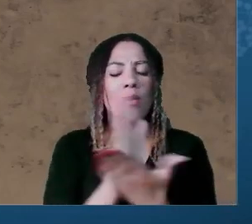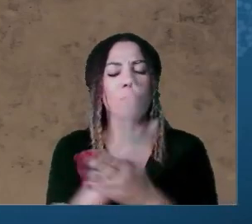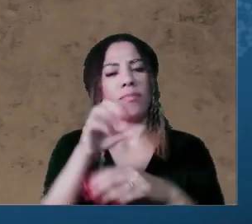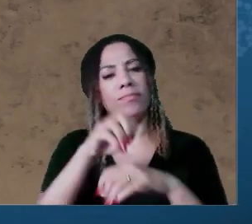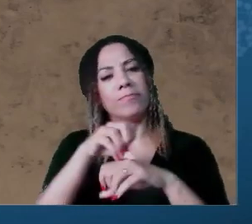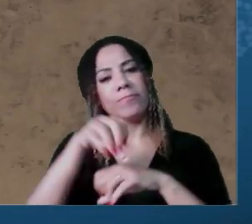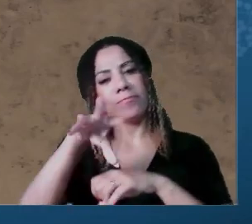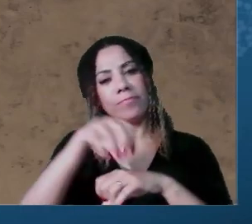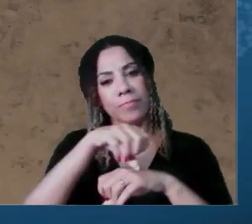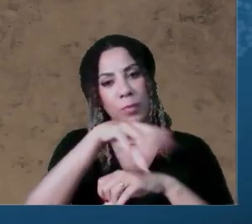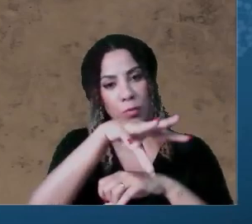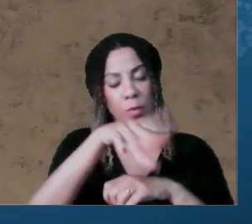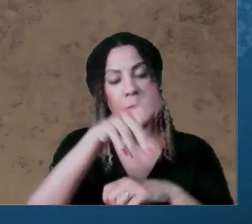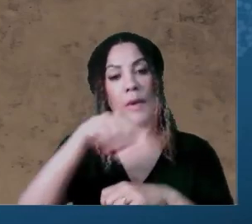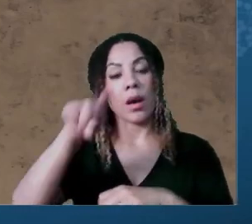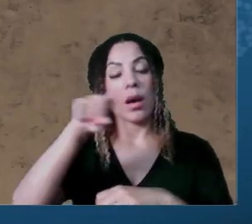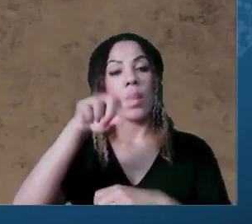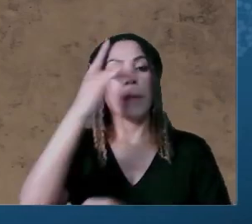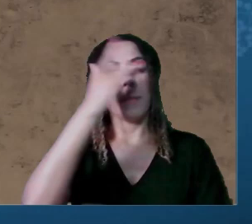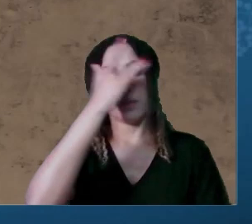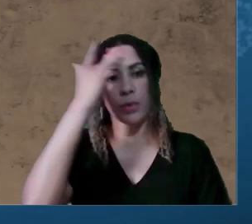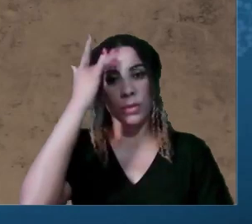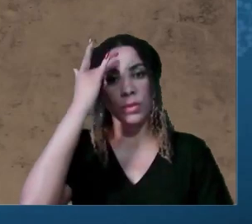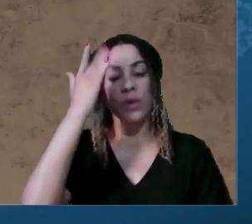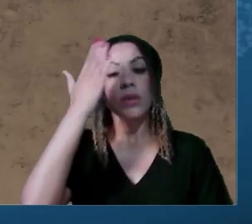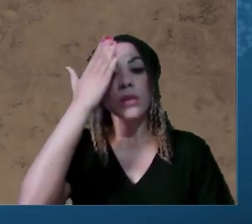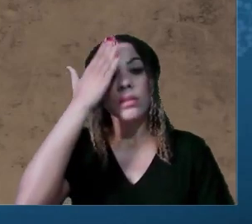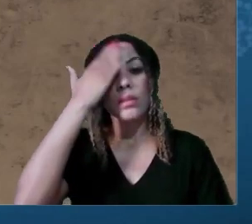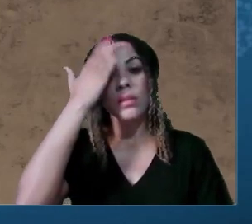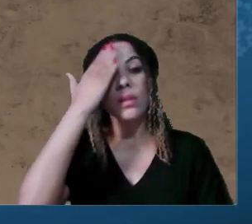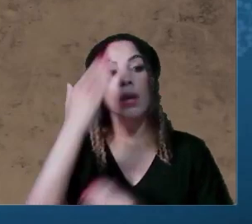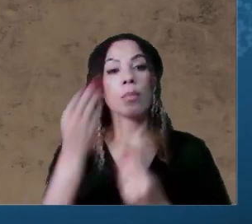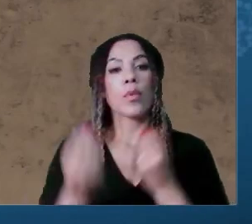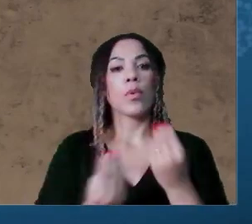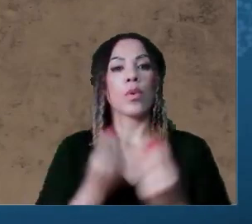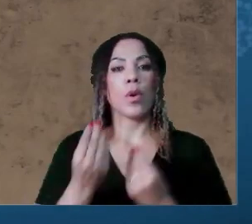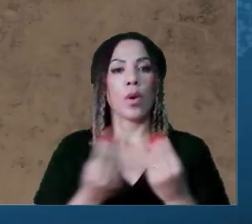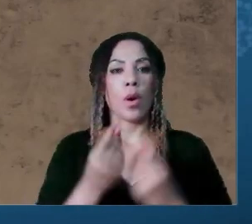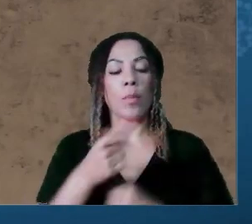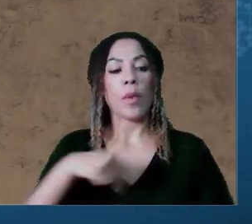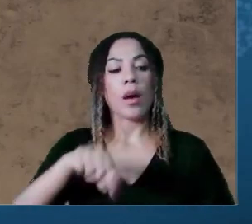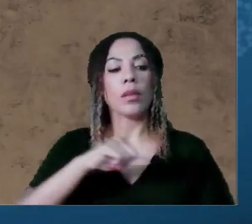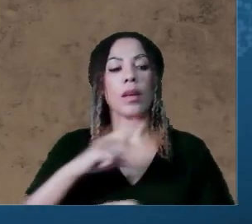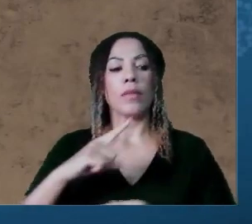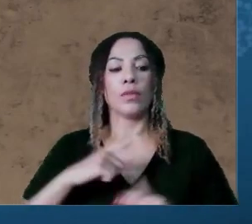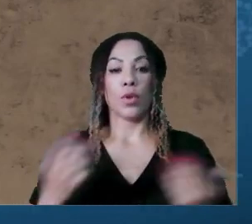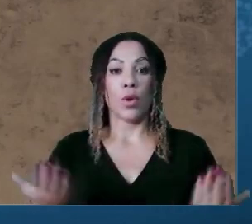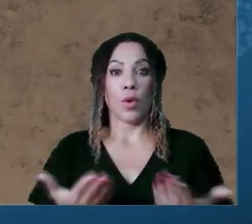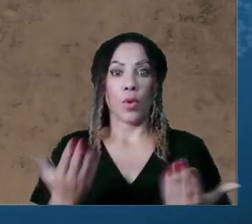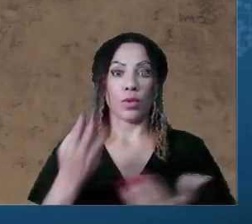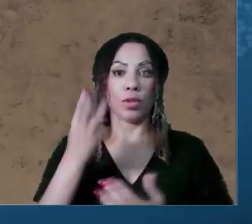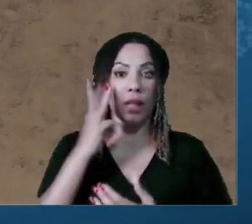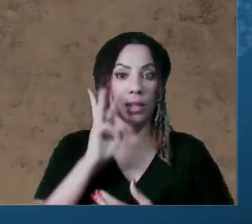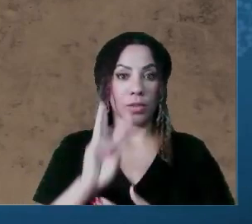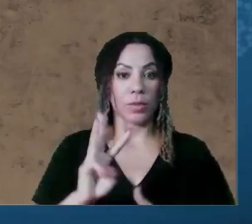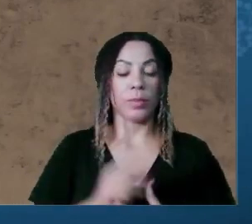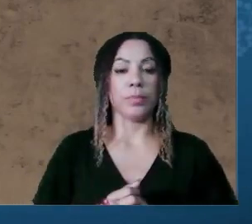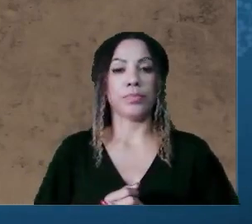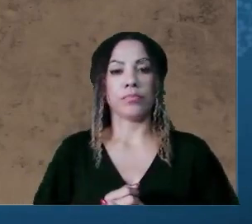que as pessoas tenham noção da dimensão que nós tivemos nesses 3 dias. Foram